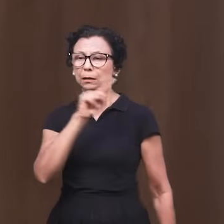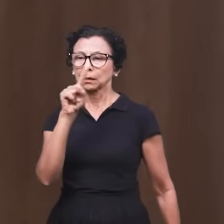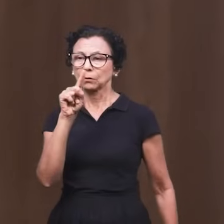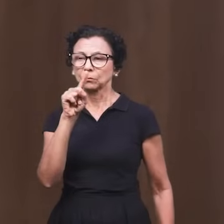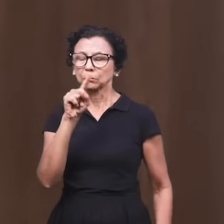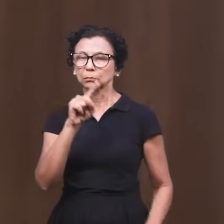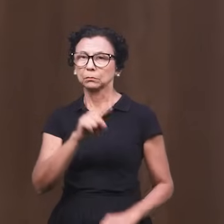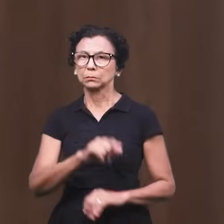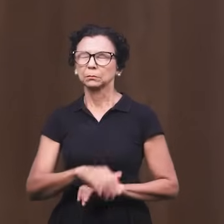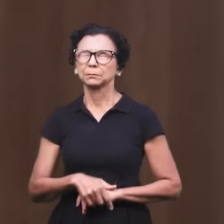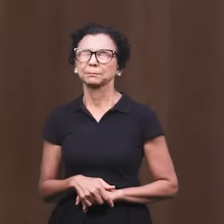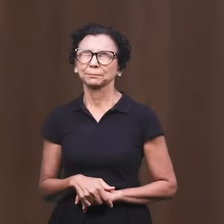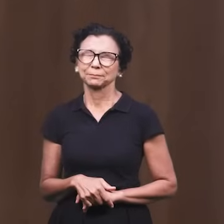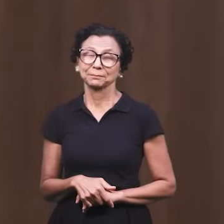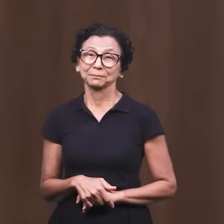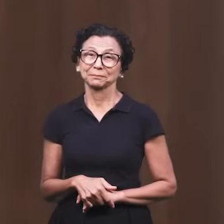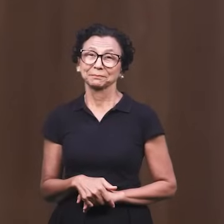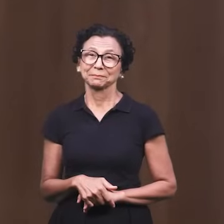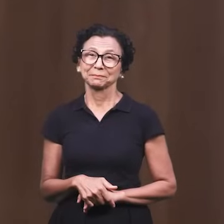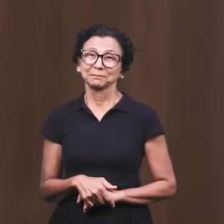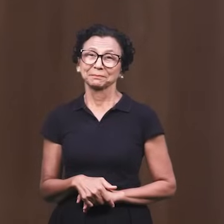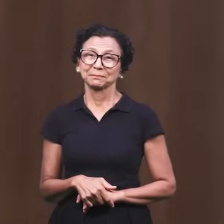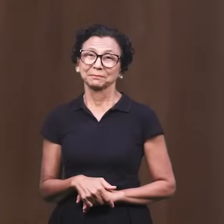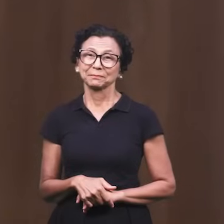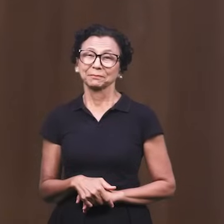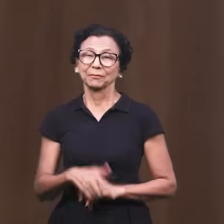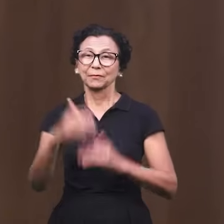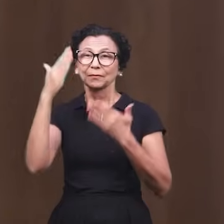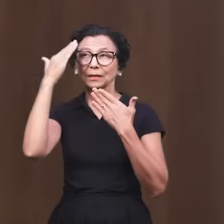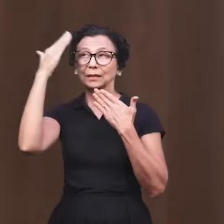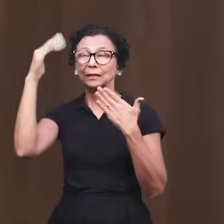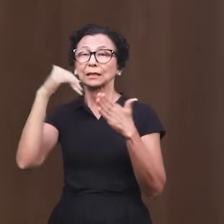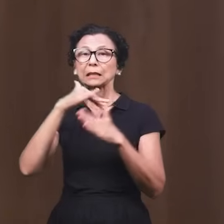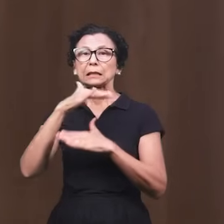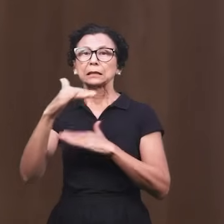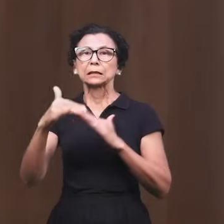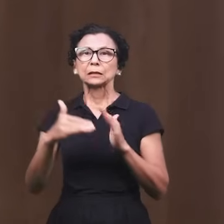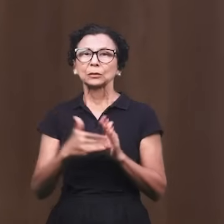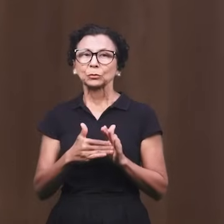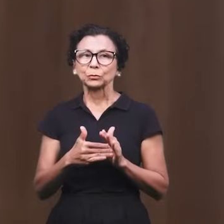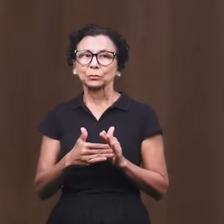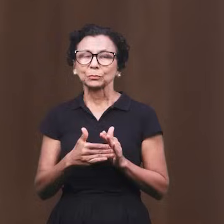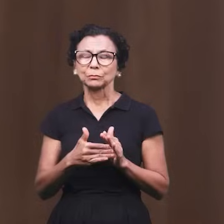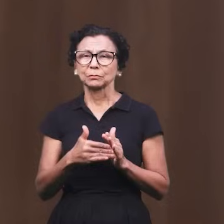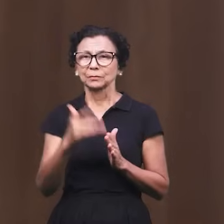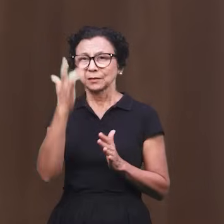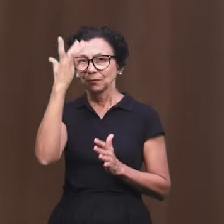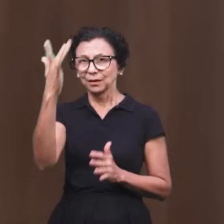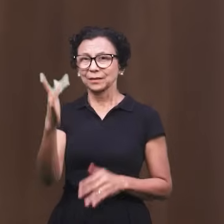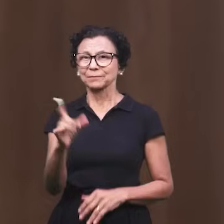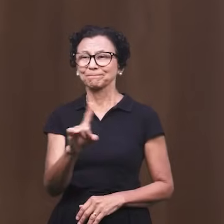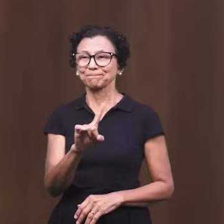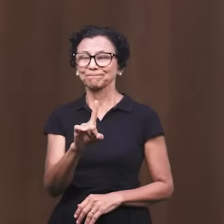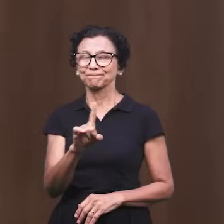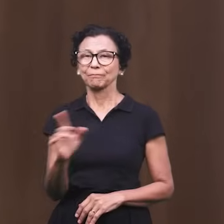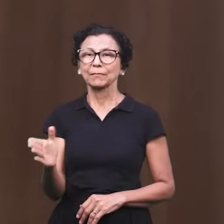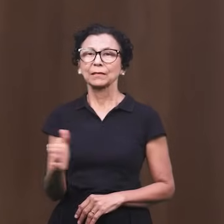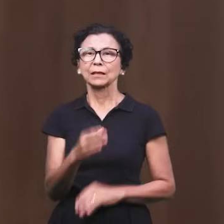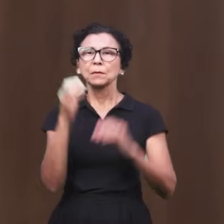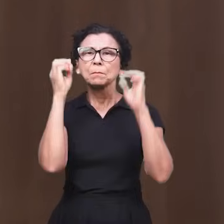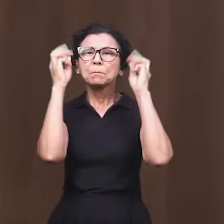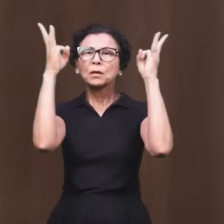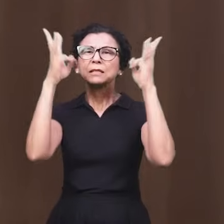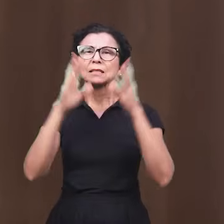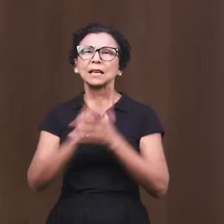isso, em tudo dai graça. Amém. Isso é uma mente firme no Senhor. Moisés, eu quero entrar